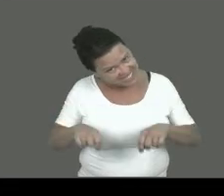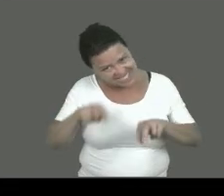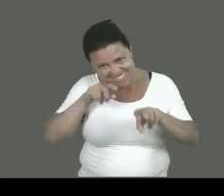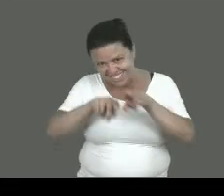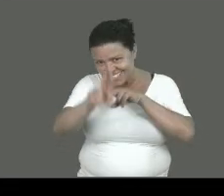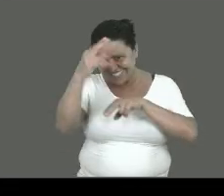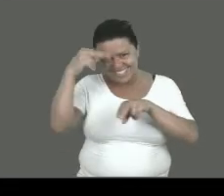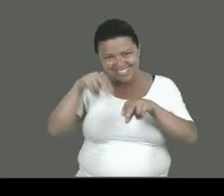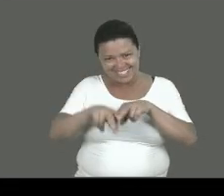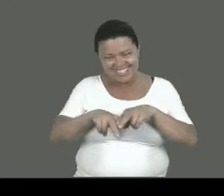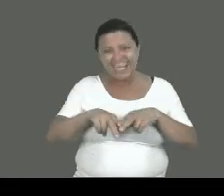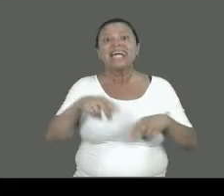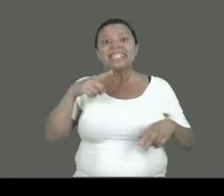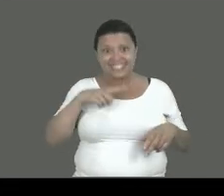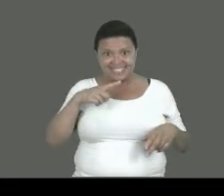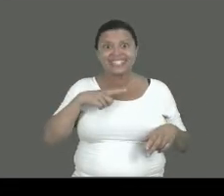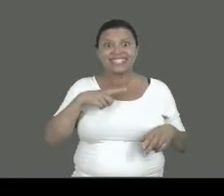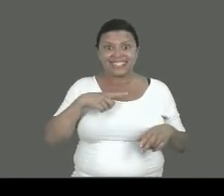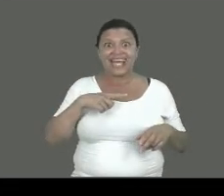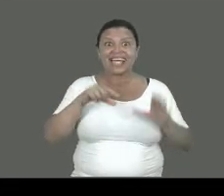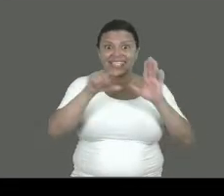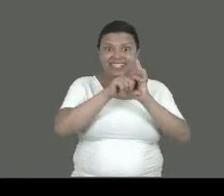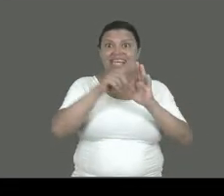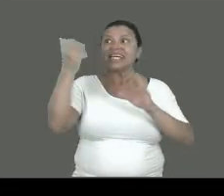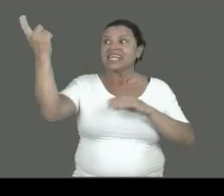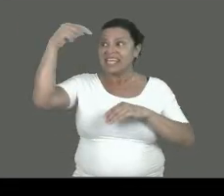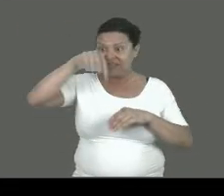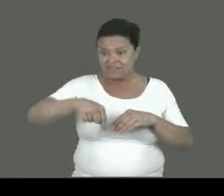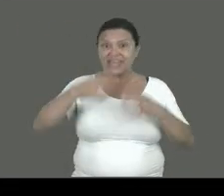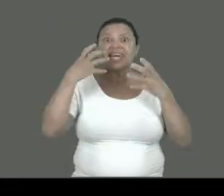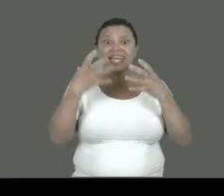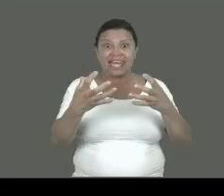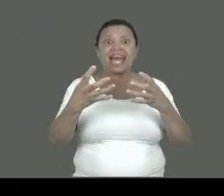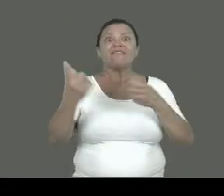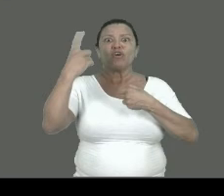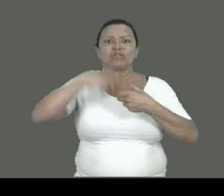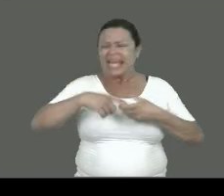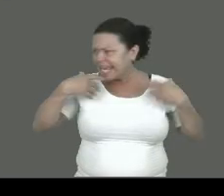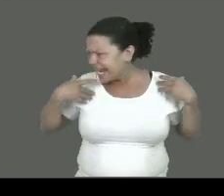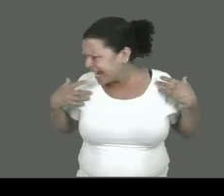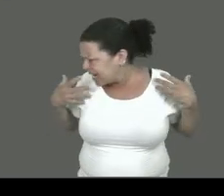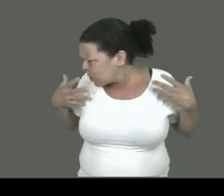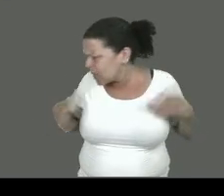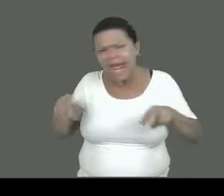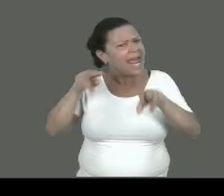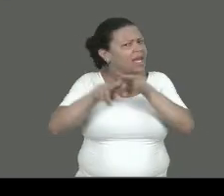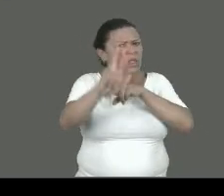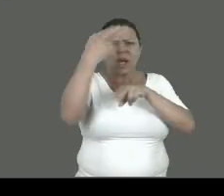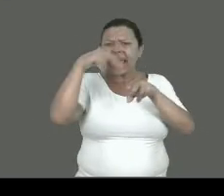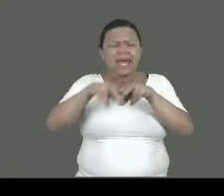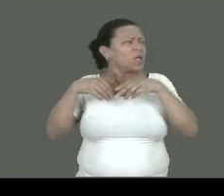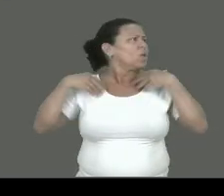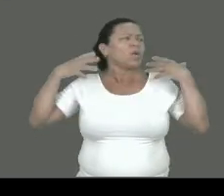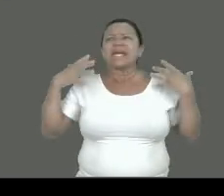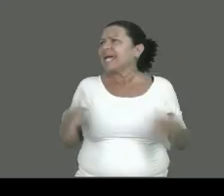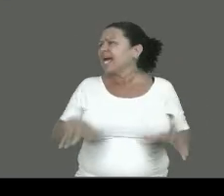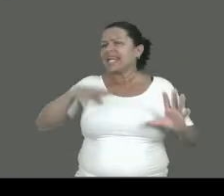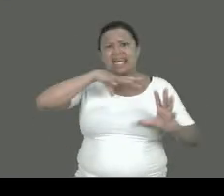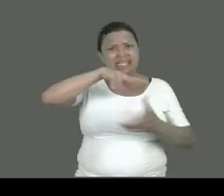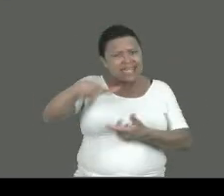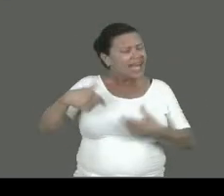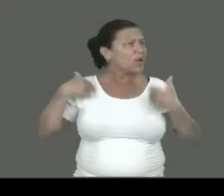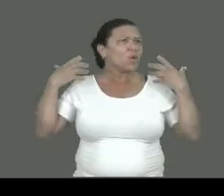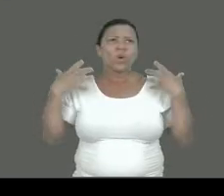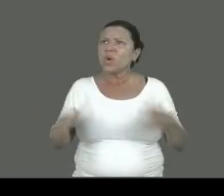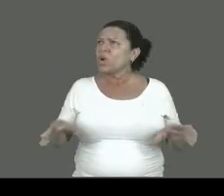Tem gente que vem e quer voltar. Não, eu não quero reencarnar, eu não quero voltar para o planeta Terra.